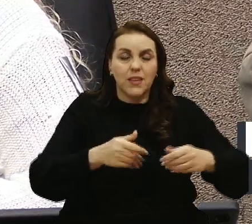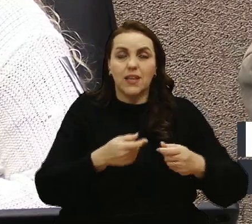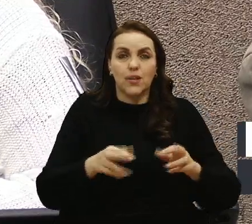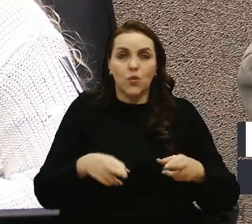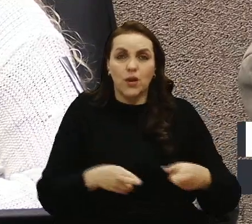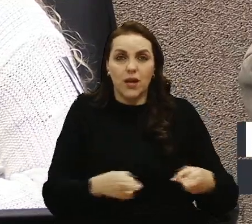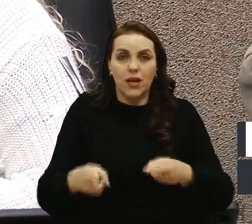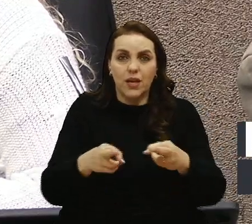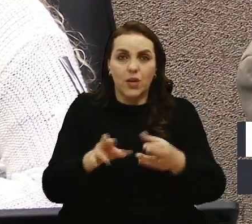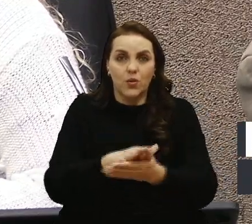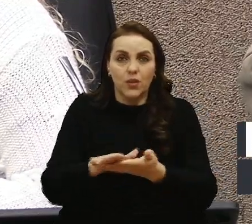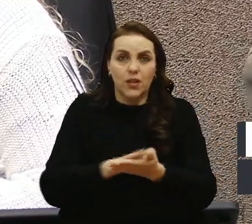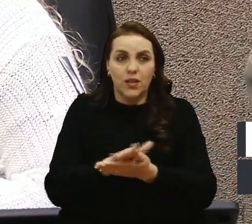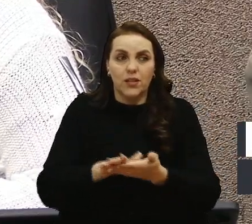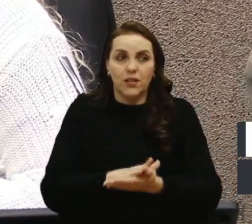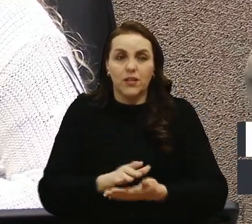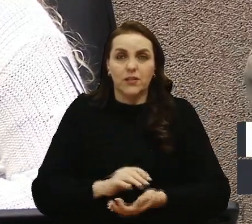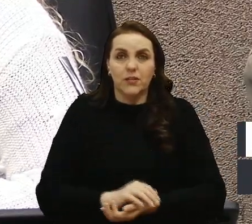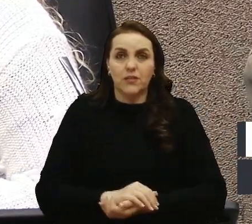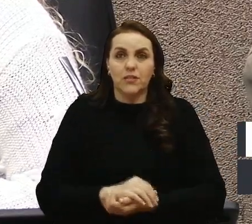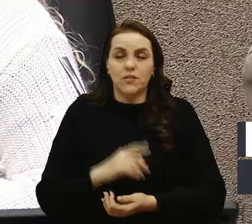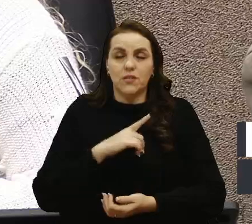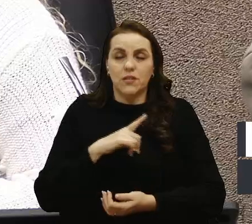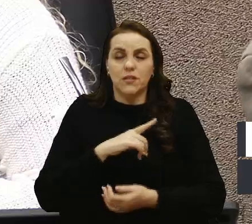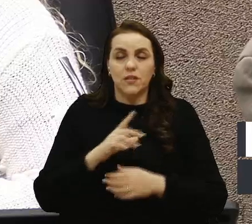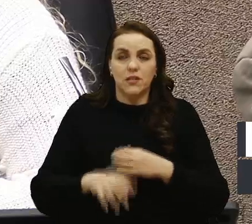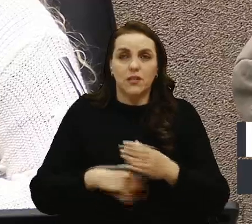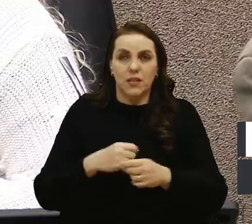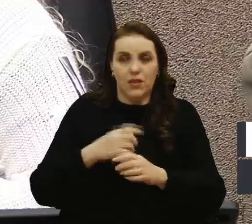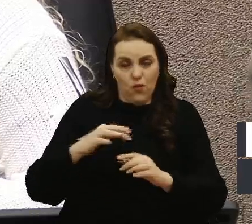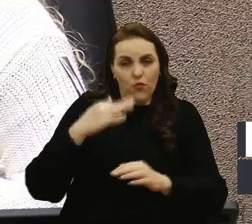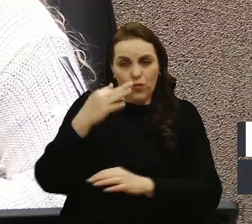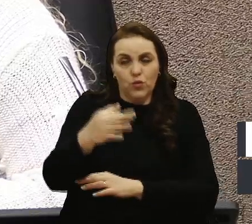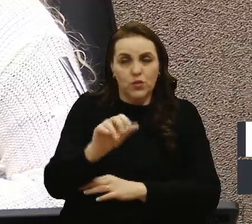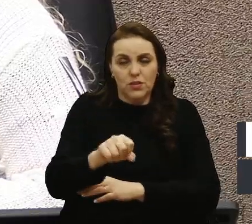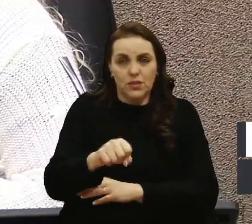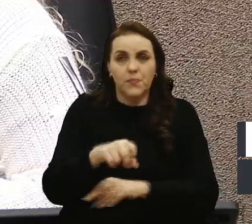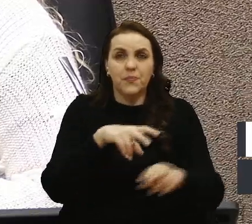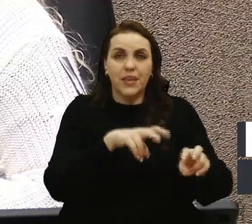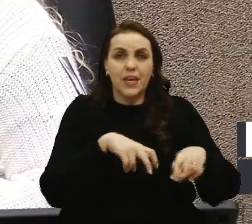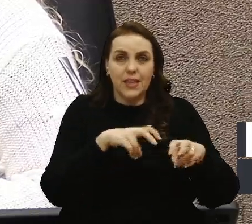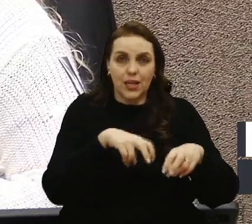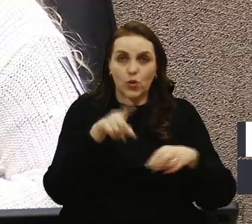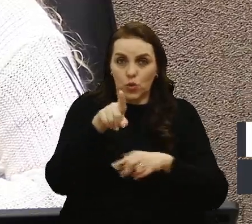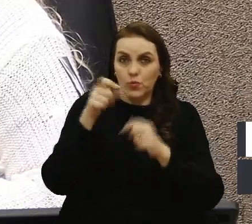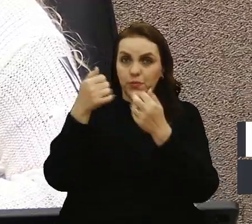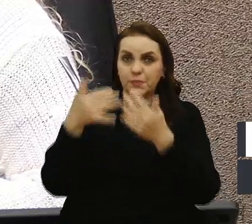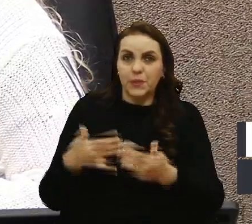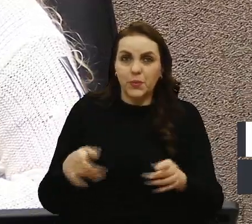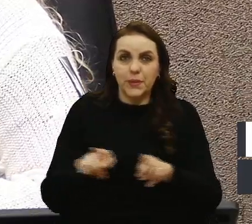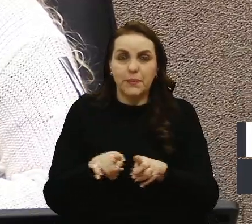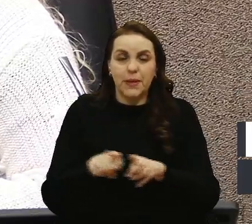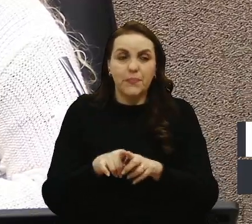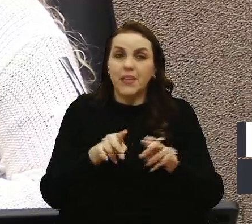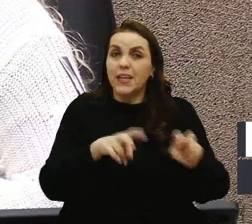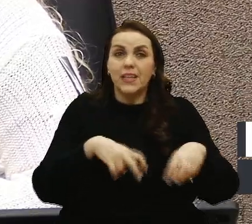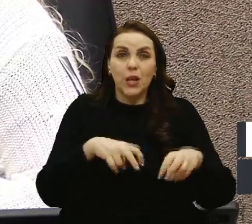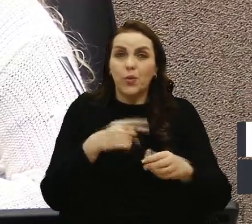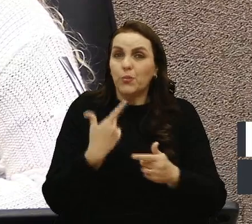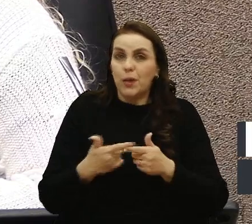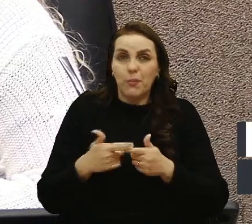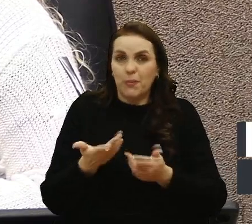diminuía a velocidade e causava menos danos lá na frente. Mas o interior, como o senhor mesmo acabou de falar, o interior não tem esse